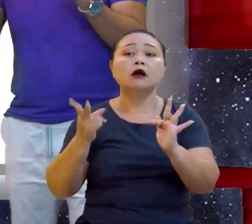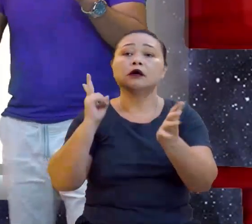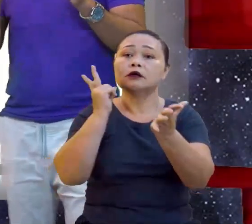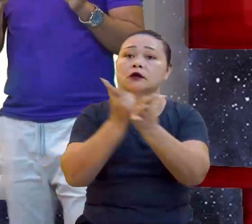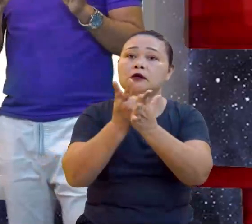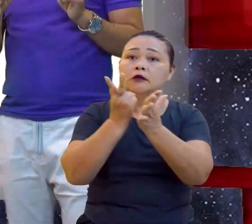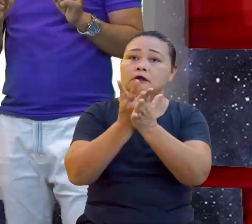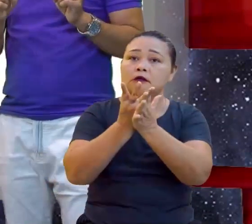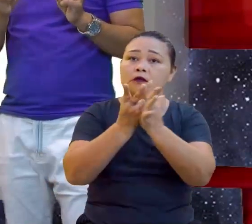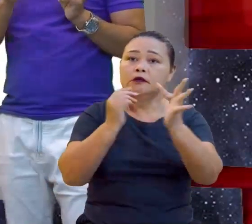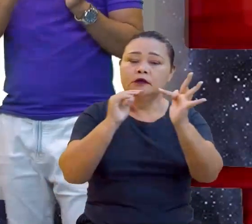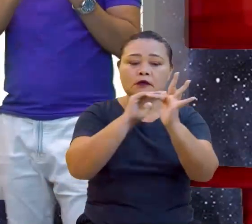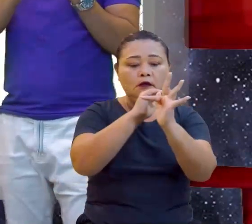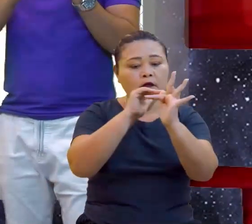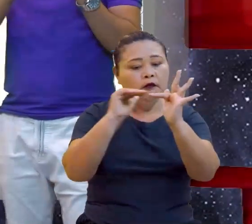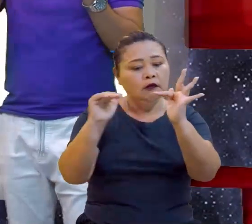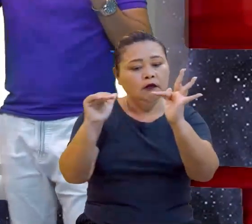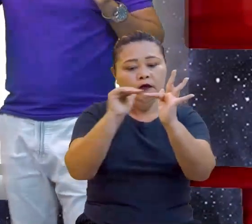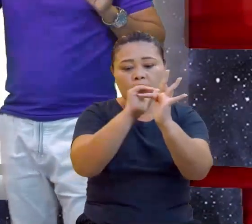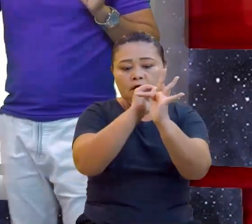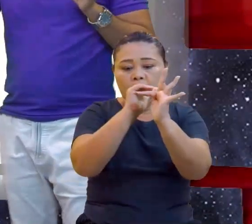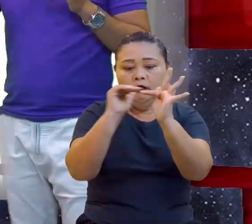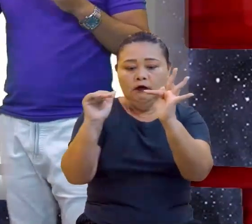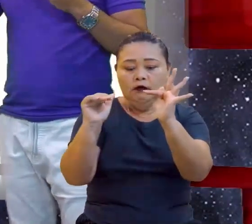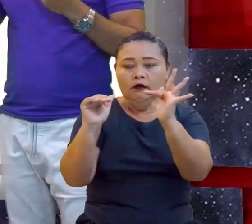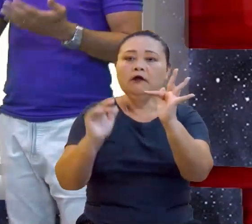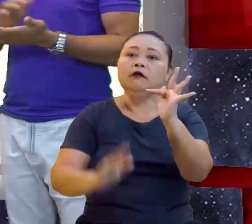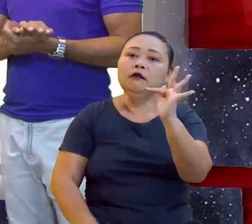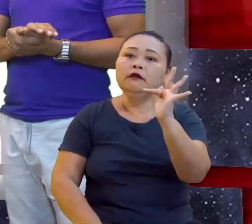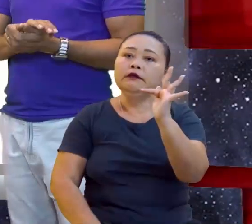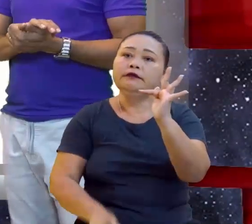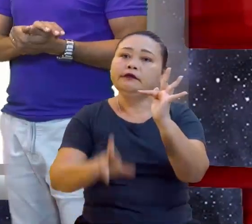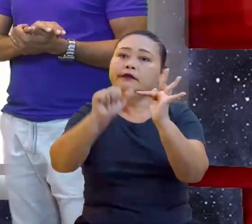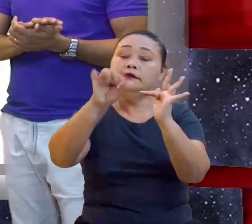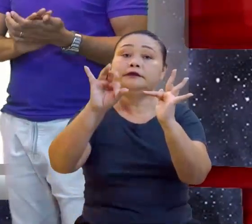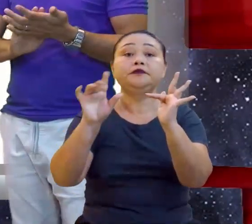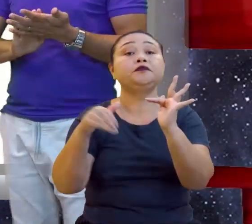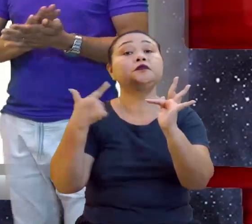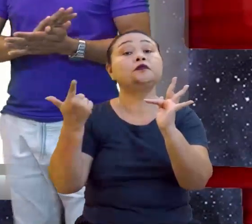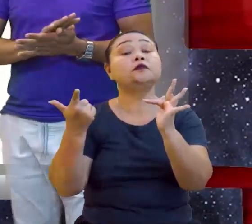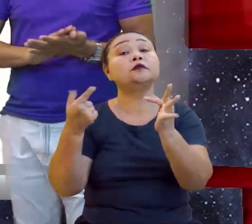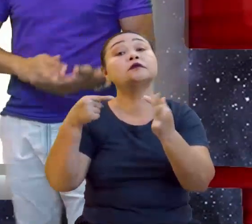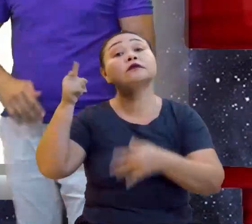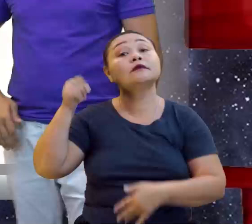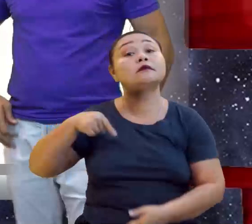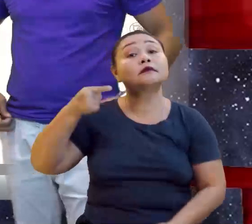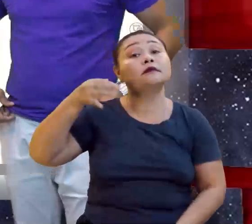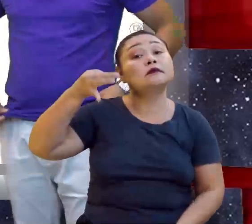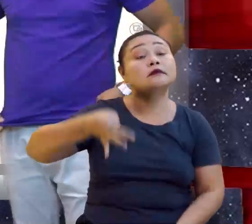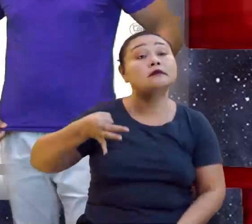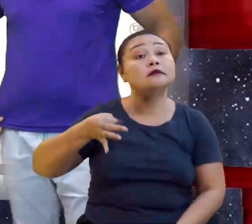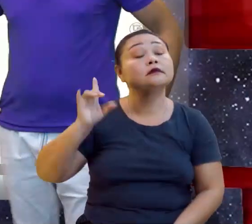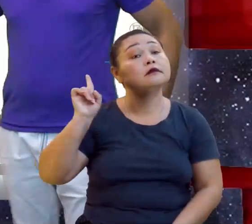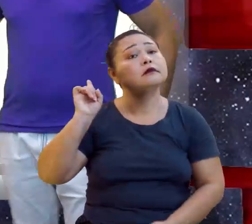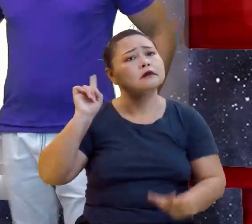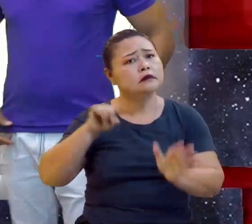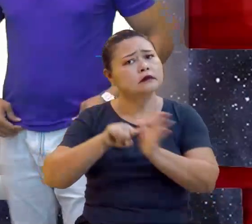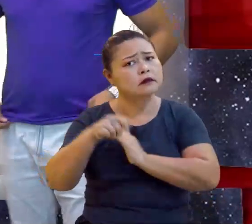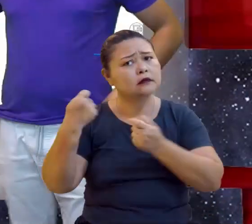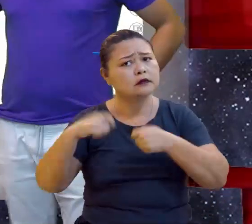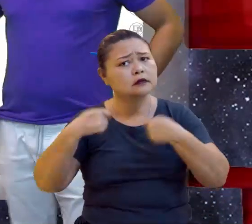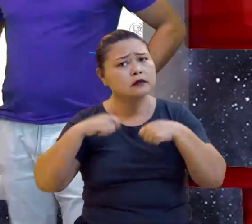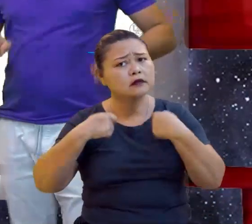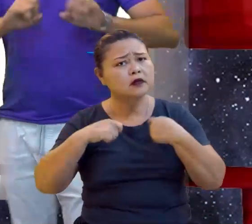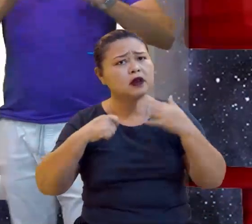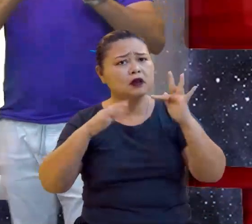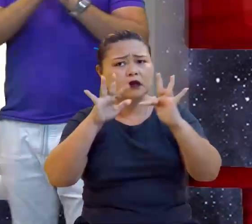e linear, uma reta. Qual das duas vai ser a nossa resposta certa? Aí eles estão se perguntando, mas eu vou precisar fazer essa tabela